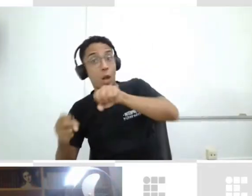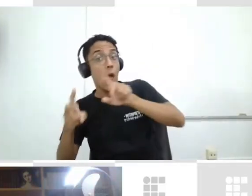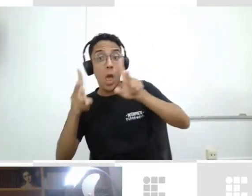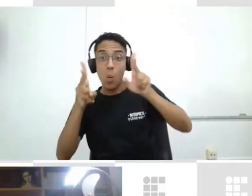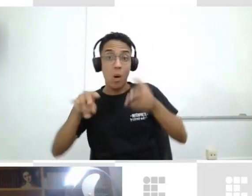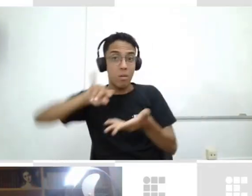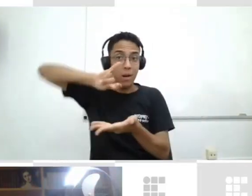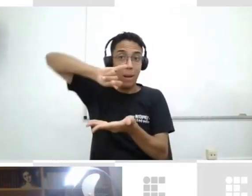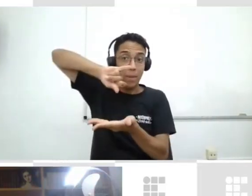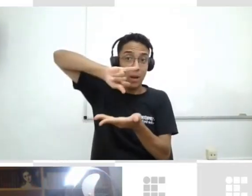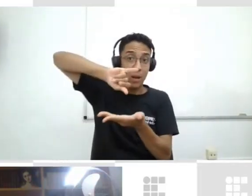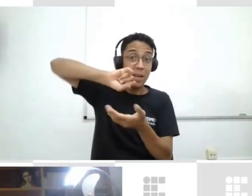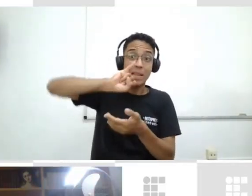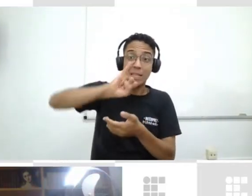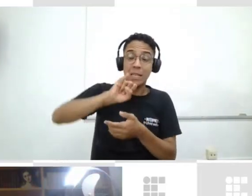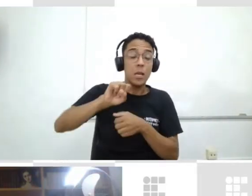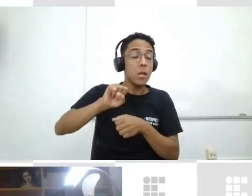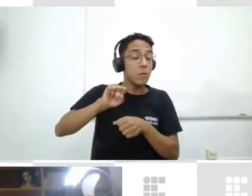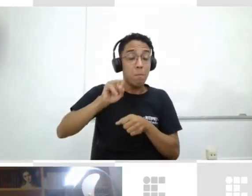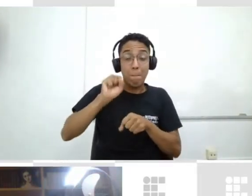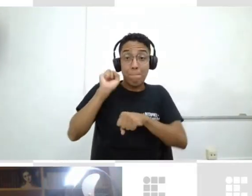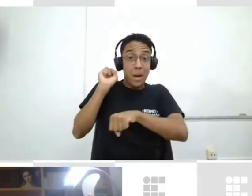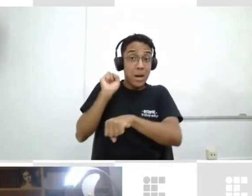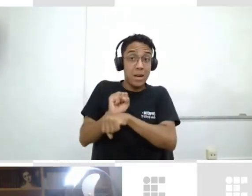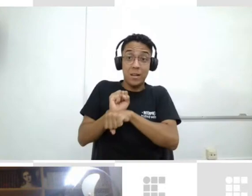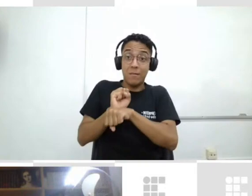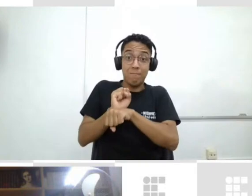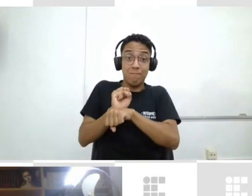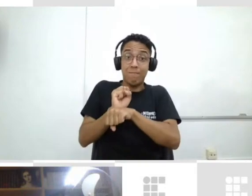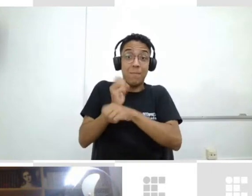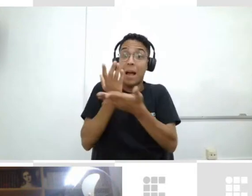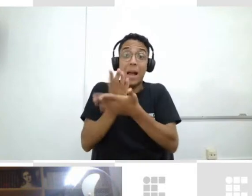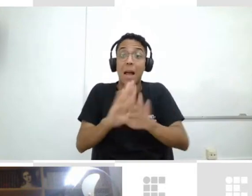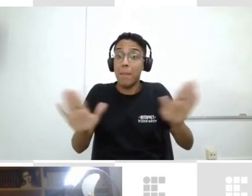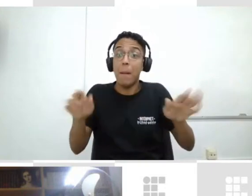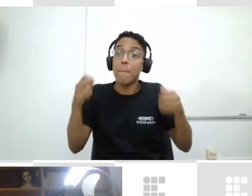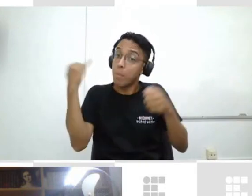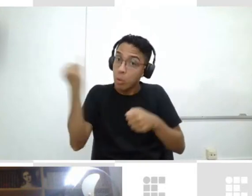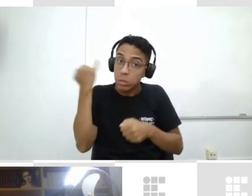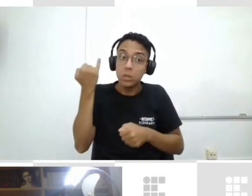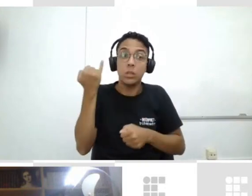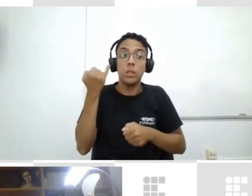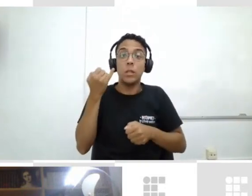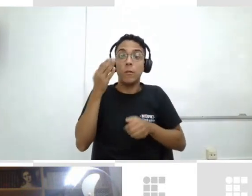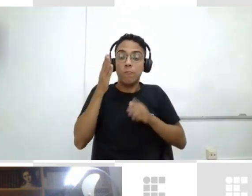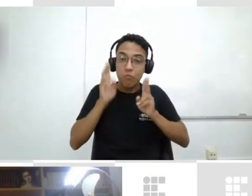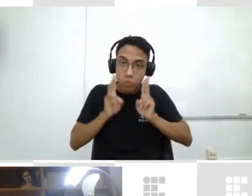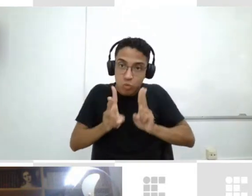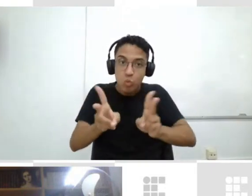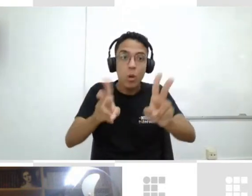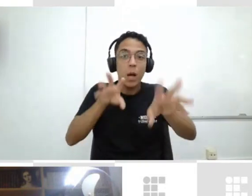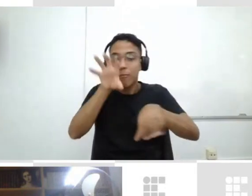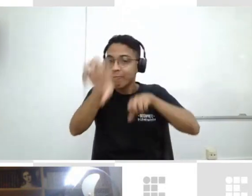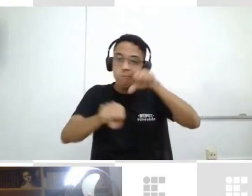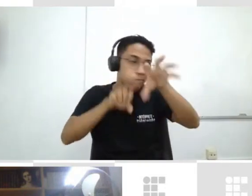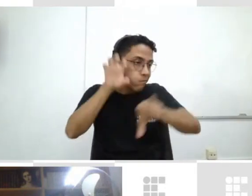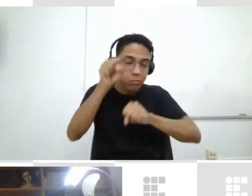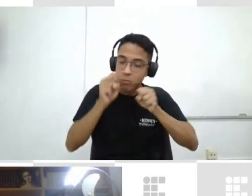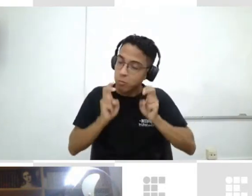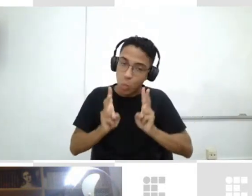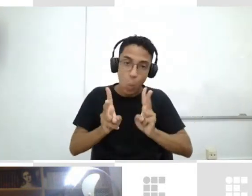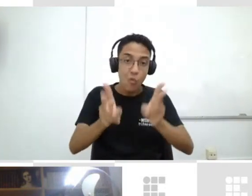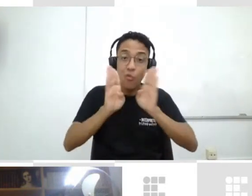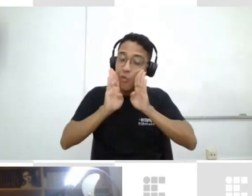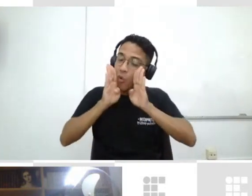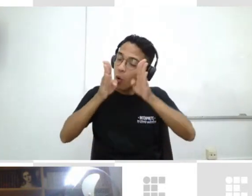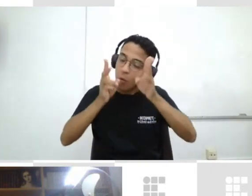capitalismo é basicamente um processo de acumulação de capital. E acumulação de capital significa simplesmente você ter mais capital